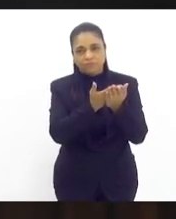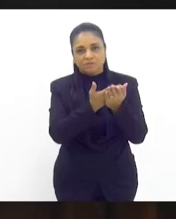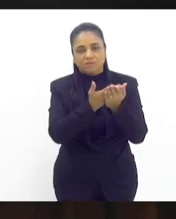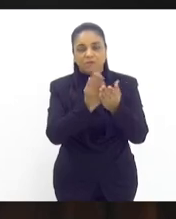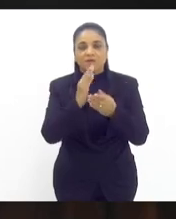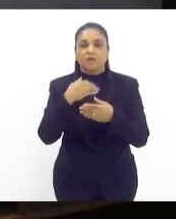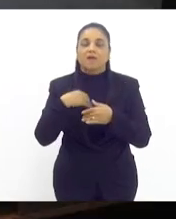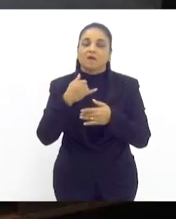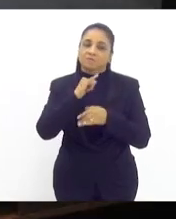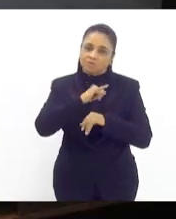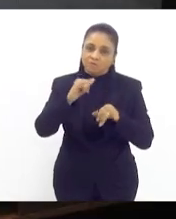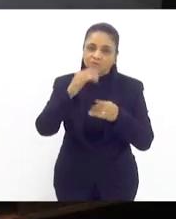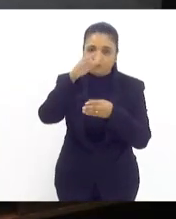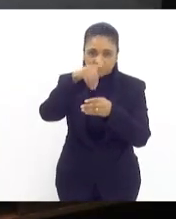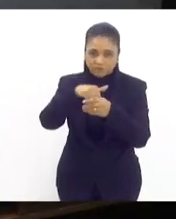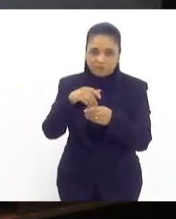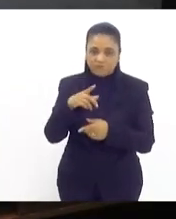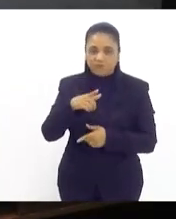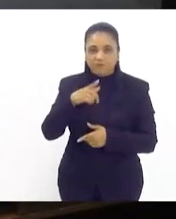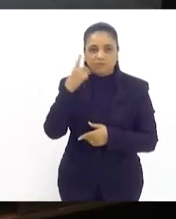Deputado municipal